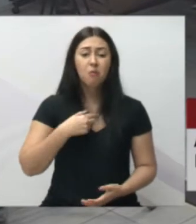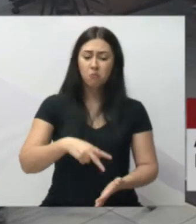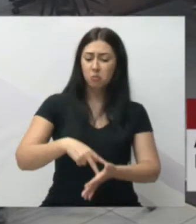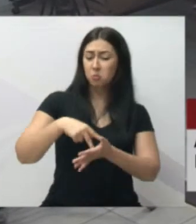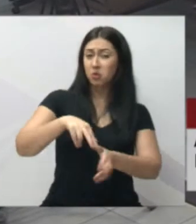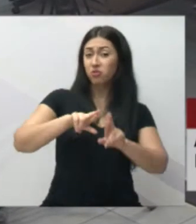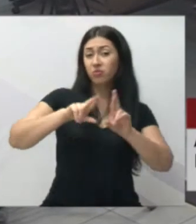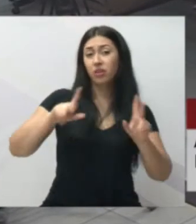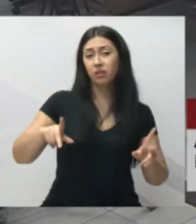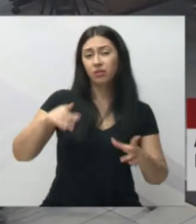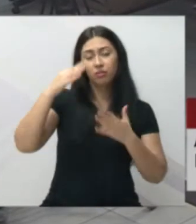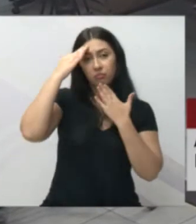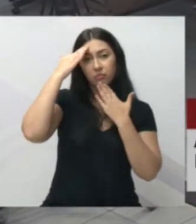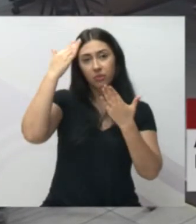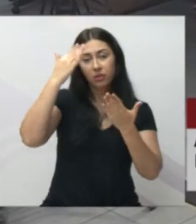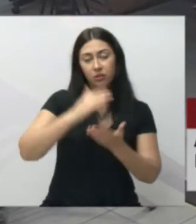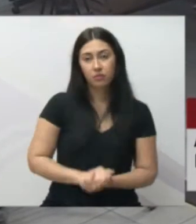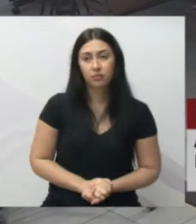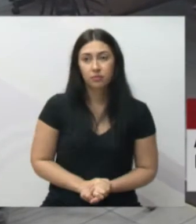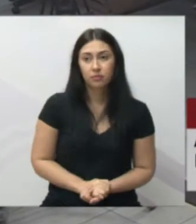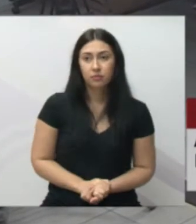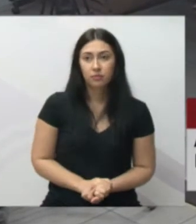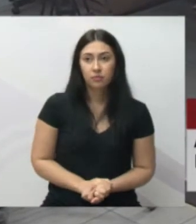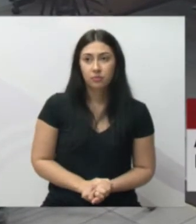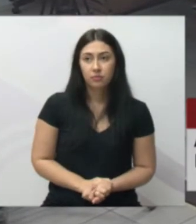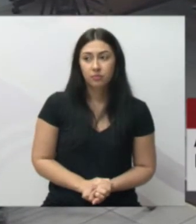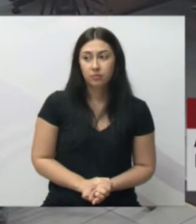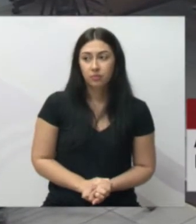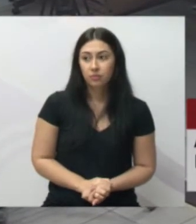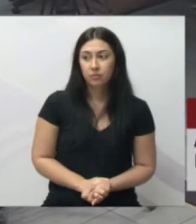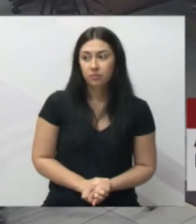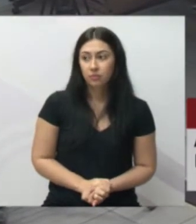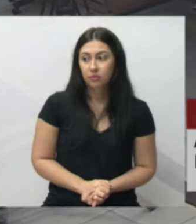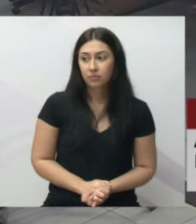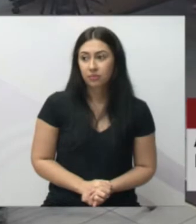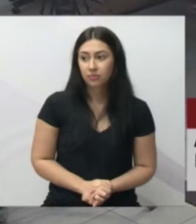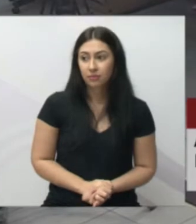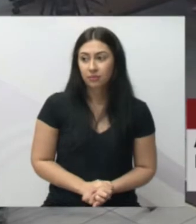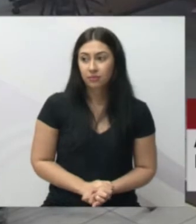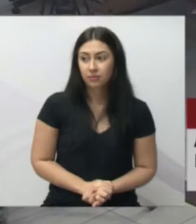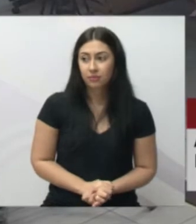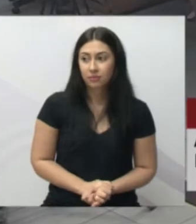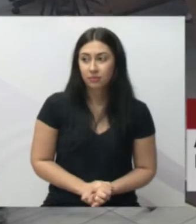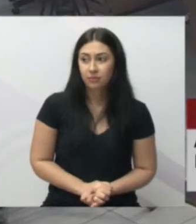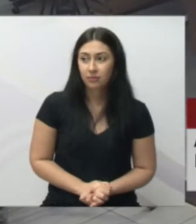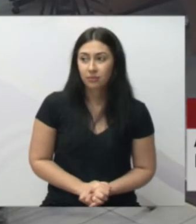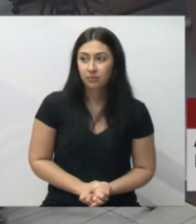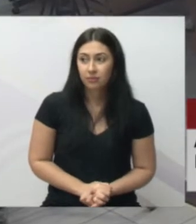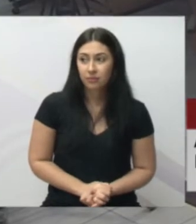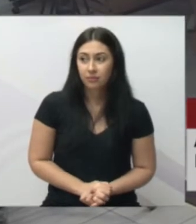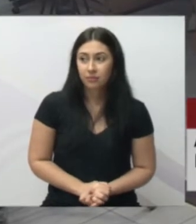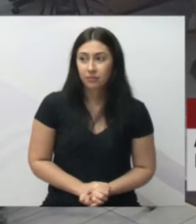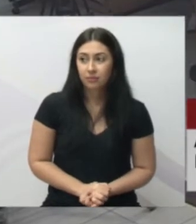certo? Muito obrigado a todos. O projeto continua em discussão.